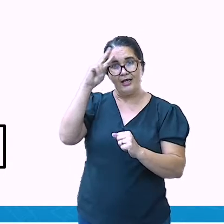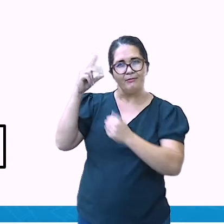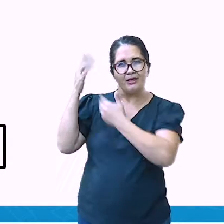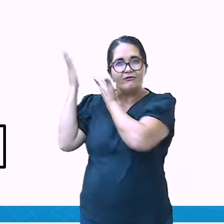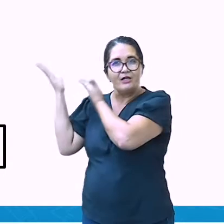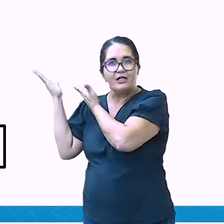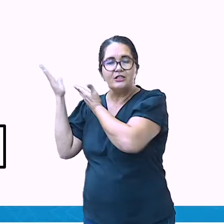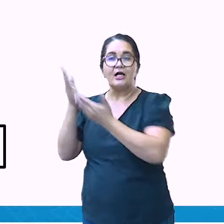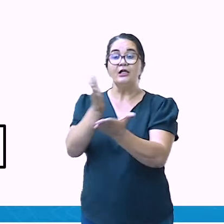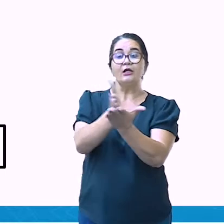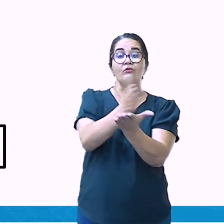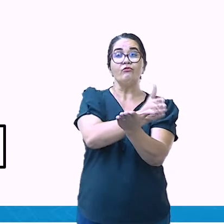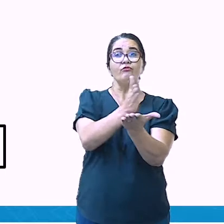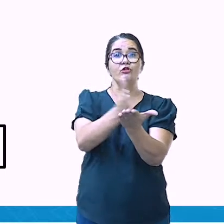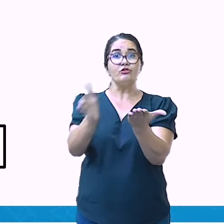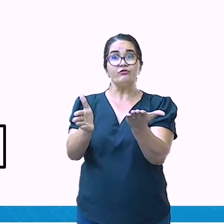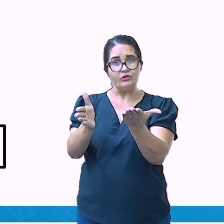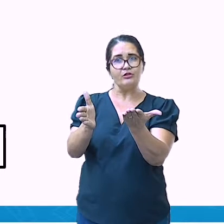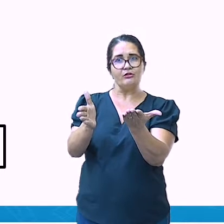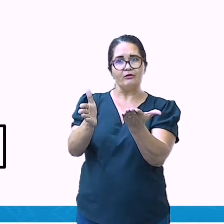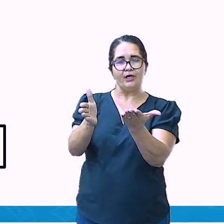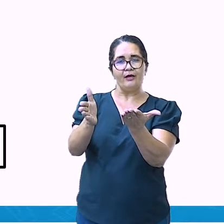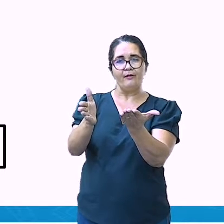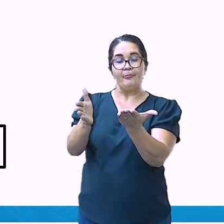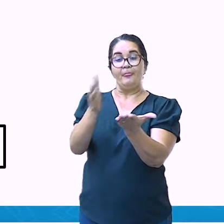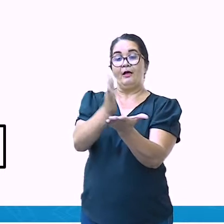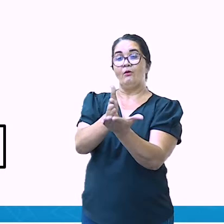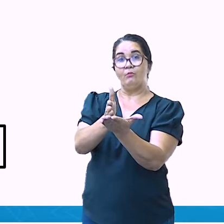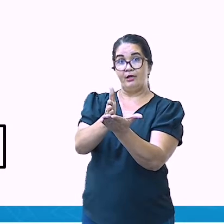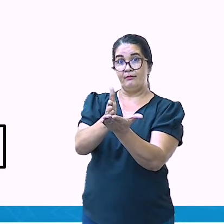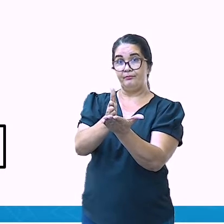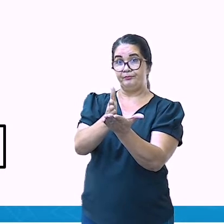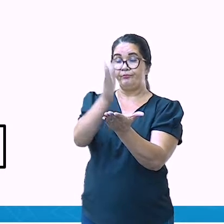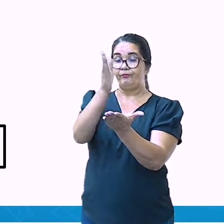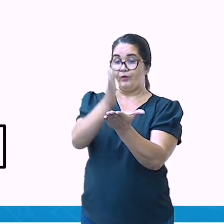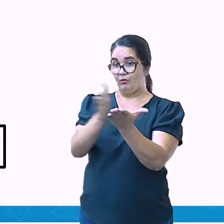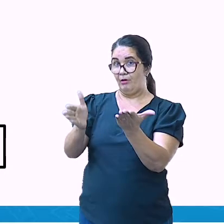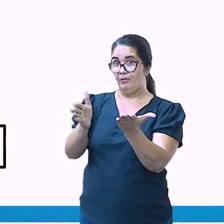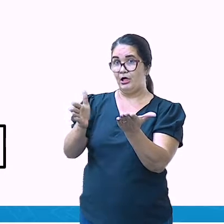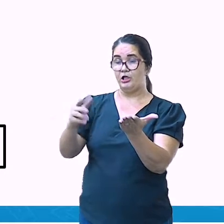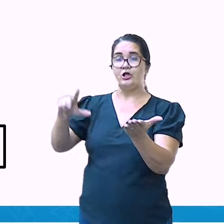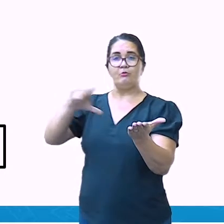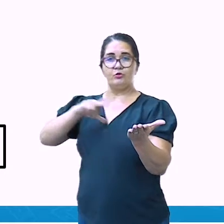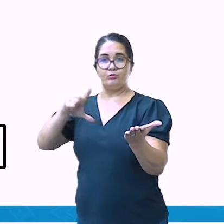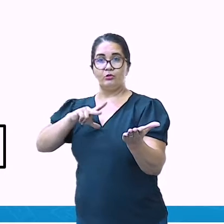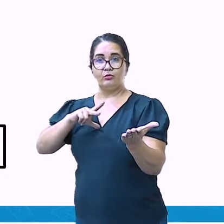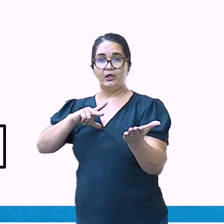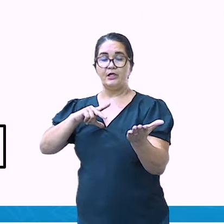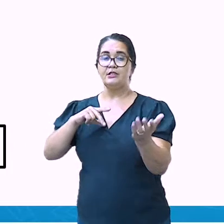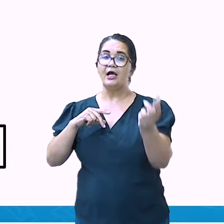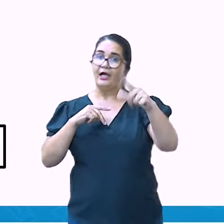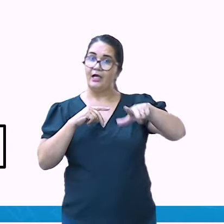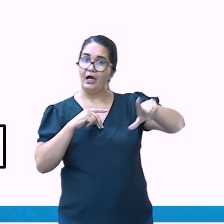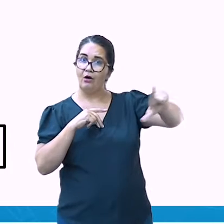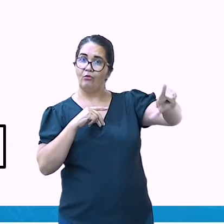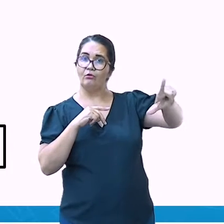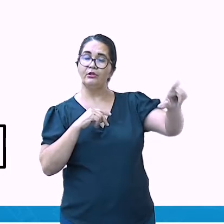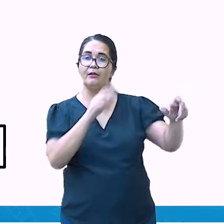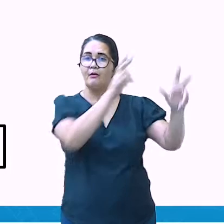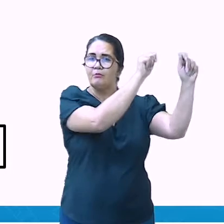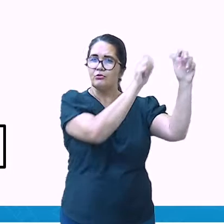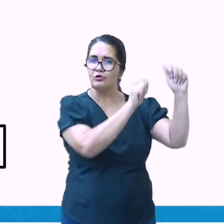esse pedaço colorido era dos portugueses. Mas ali eles já tinham descoberto, eles já tinham dividido ali